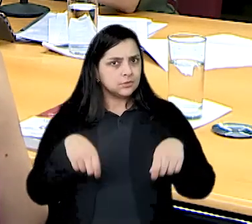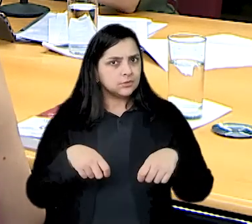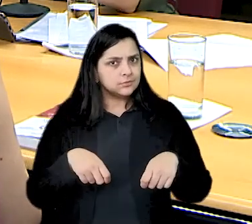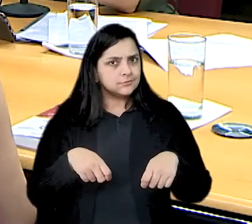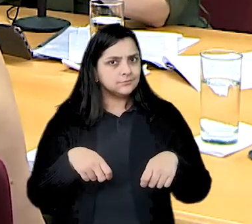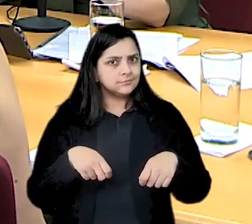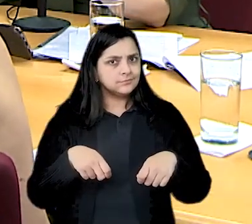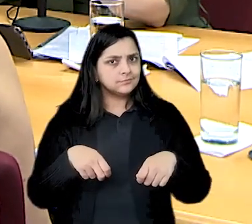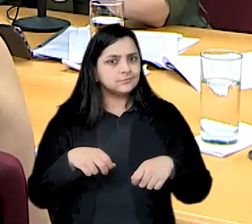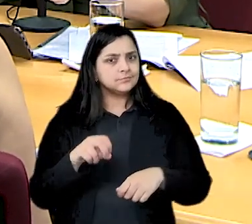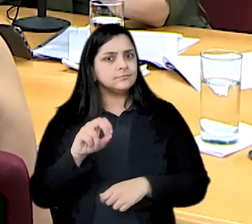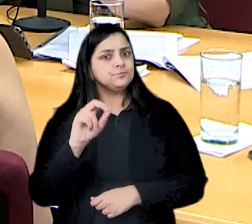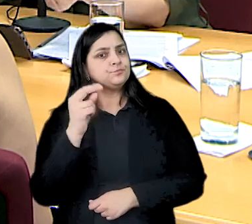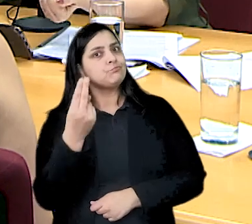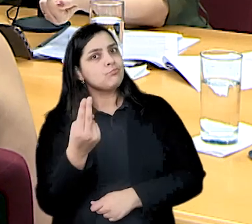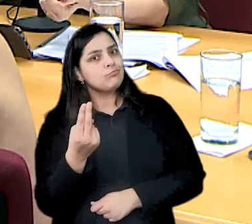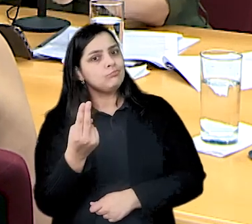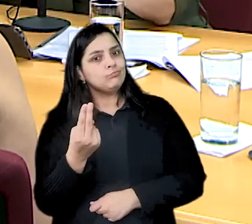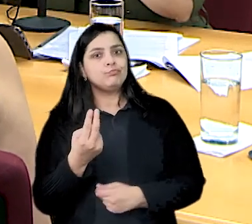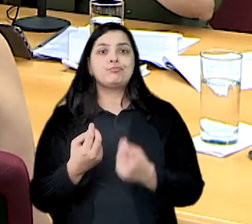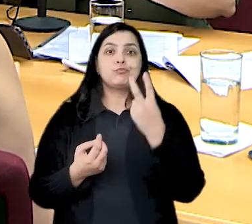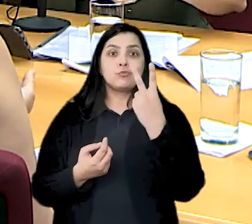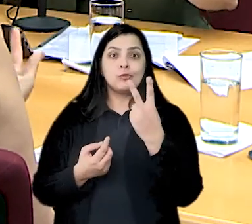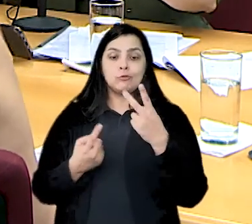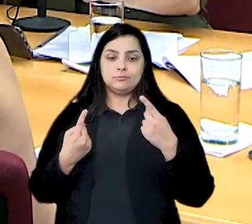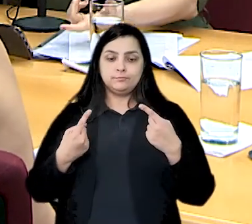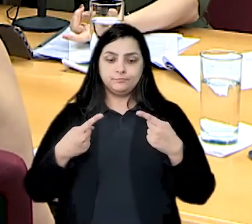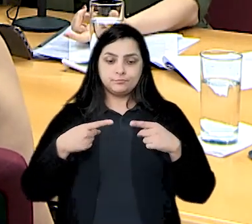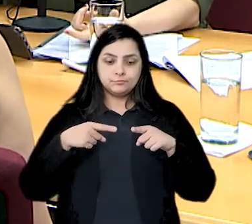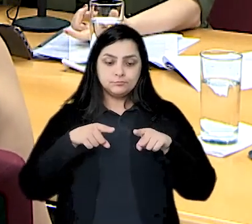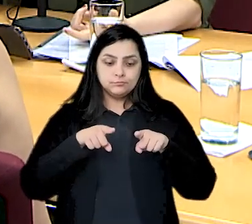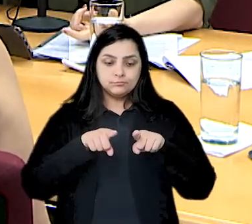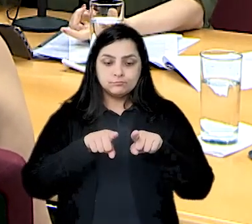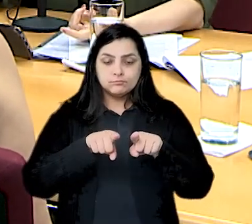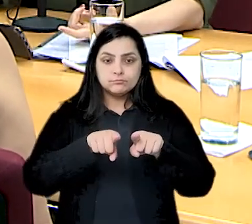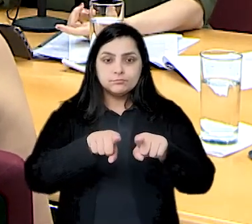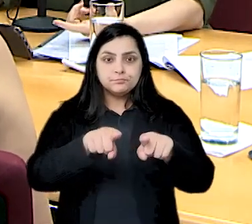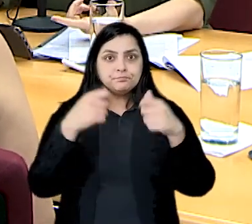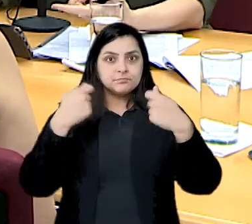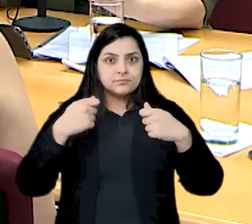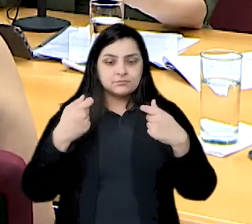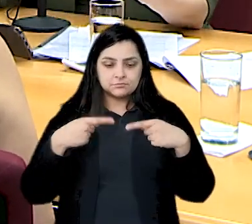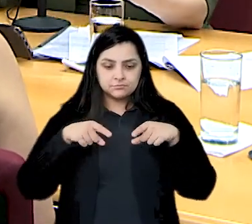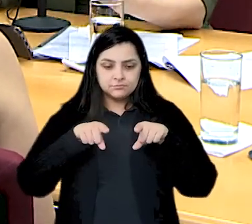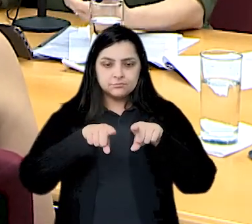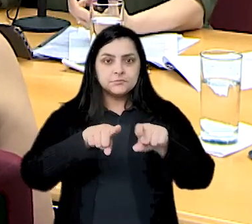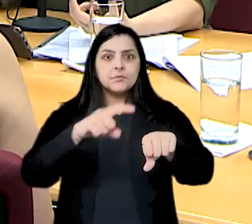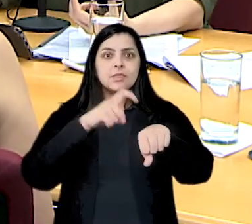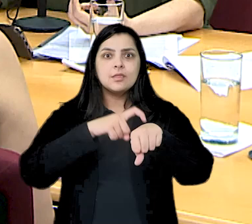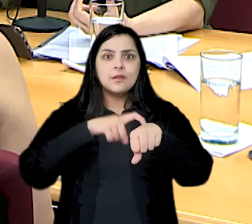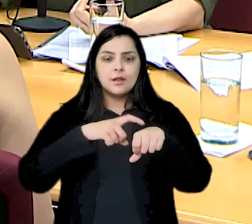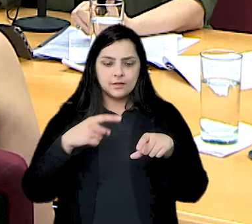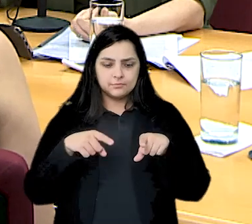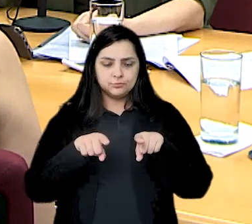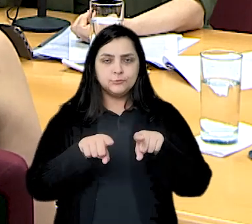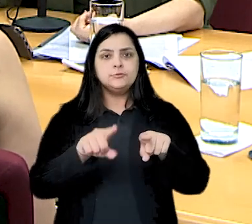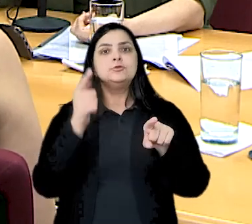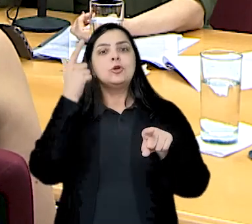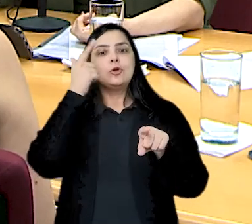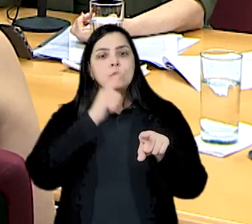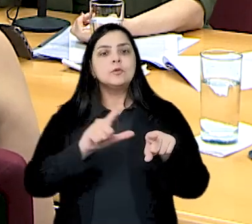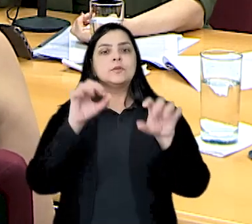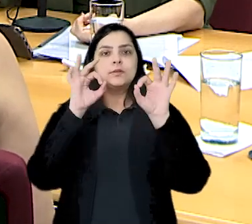cultural? Ou as duas coisas teriam que caminhar no mesmo ritmo para